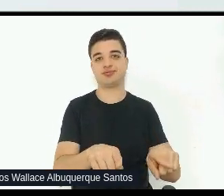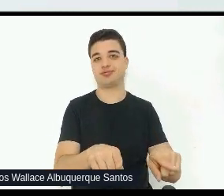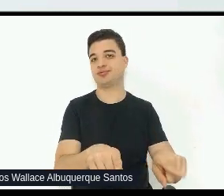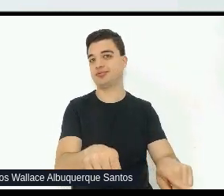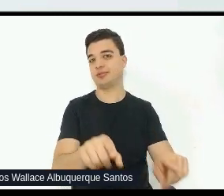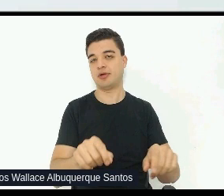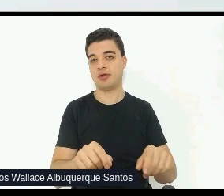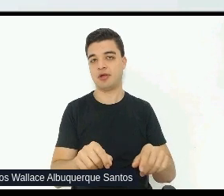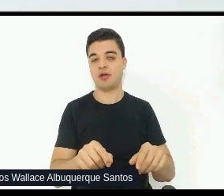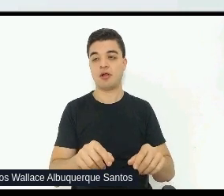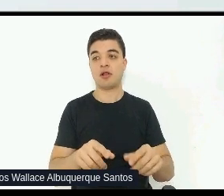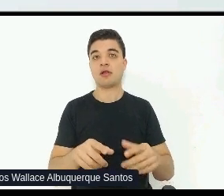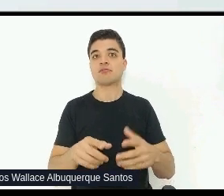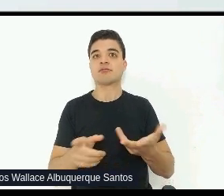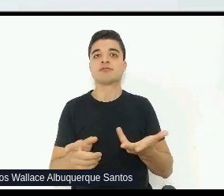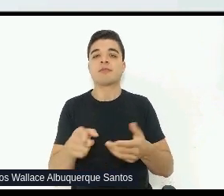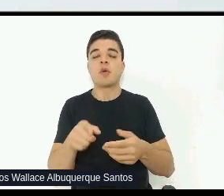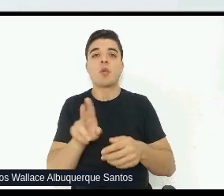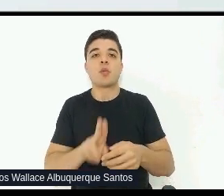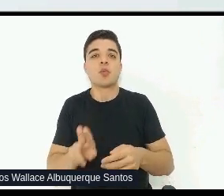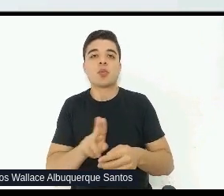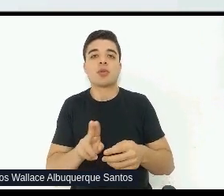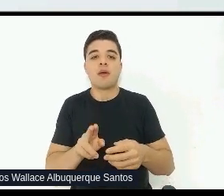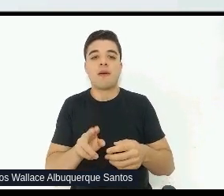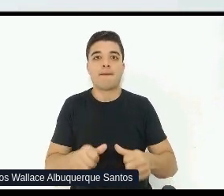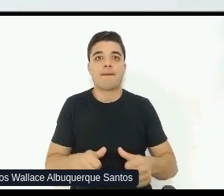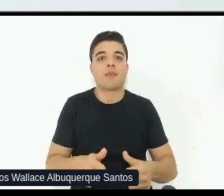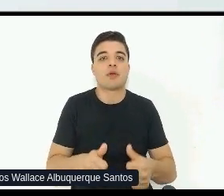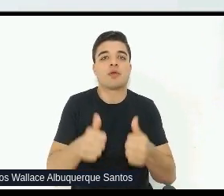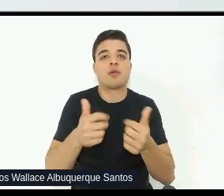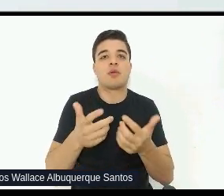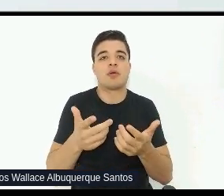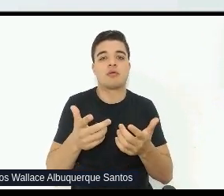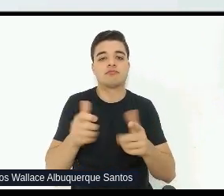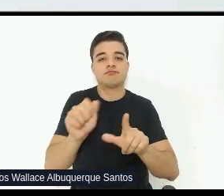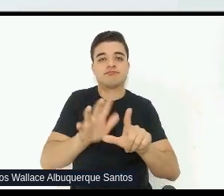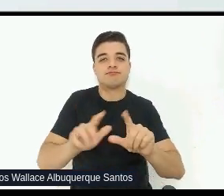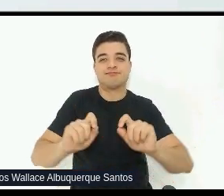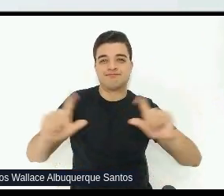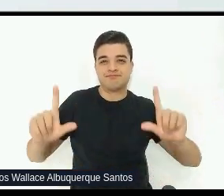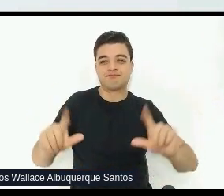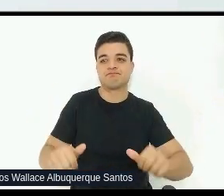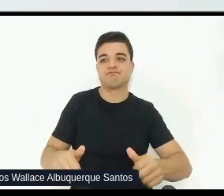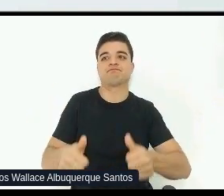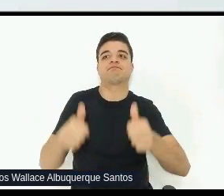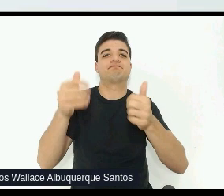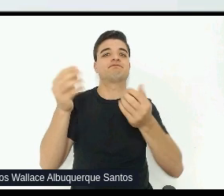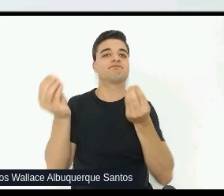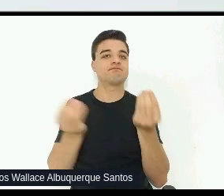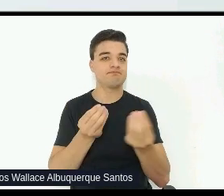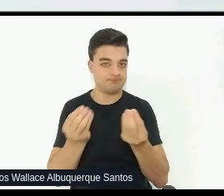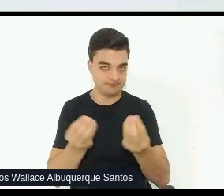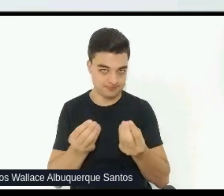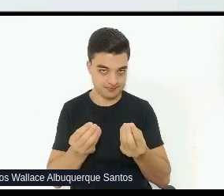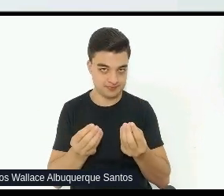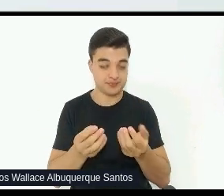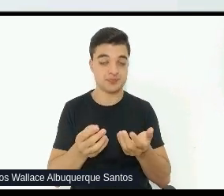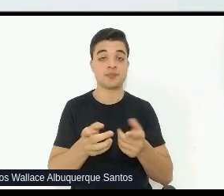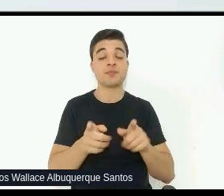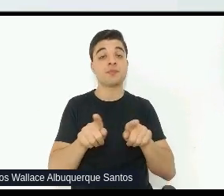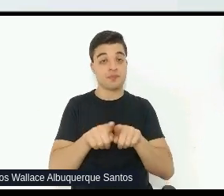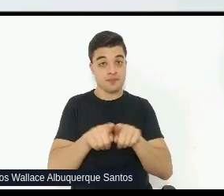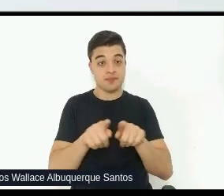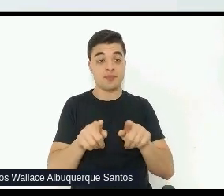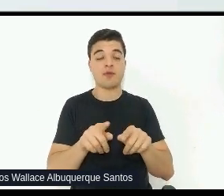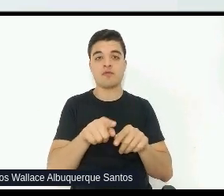A possibilidade e a melhoria de usar uma interface, e ela tem um conceito educativo. A partir do momento em que você estuda as